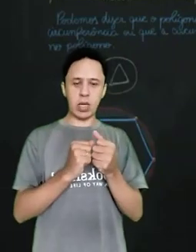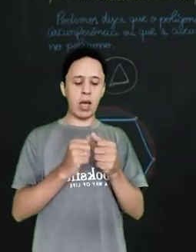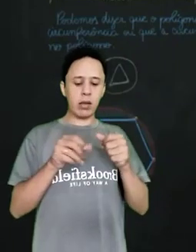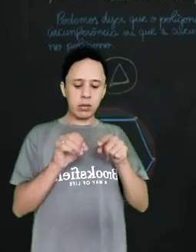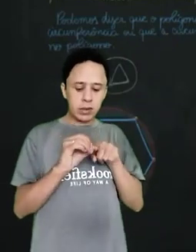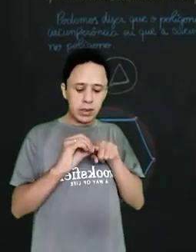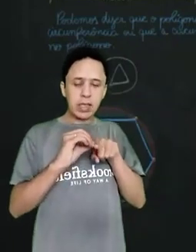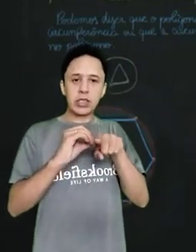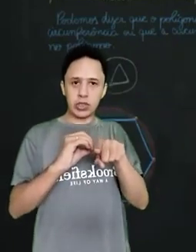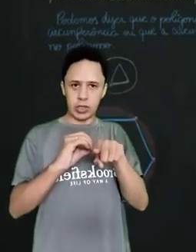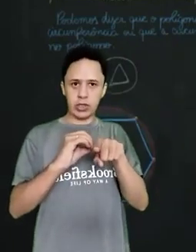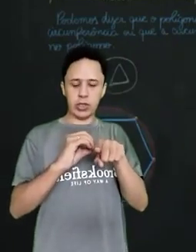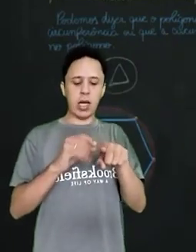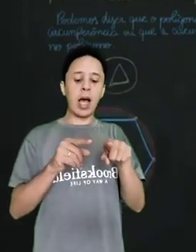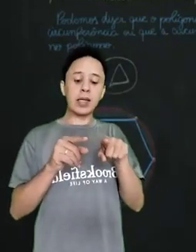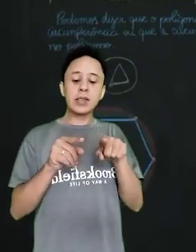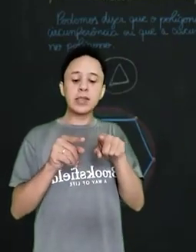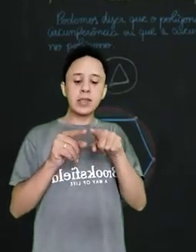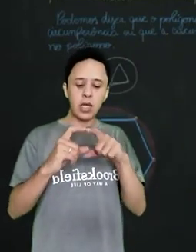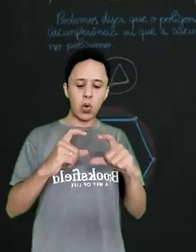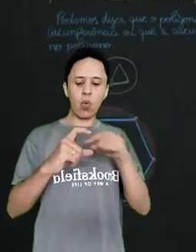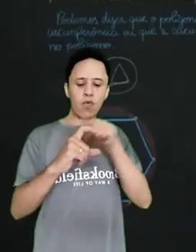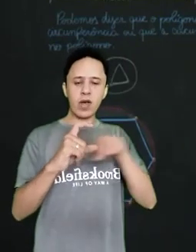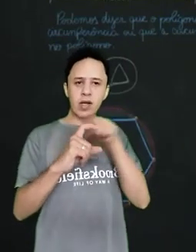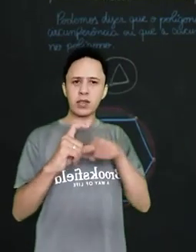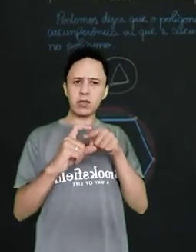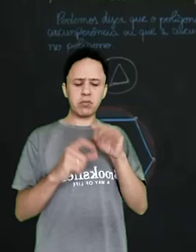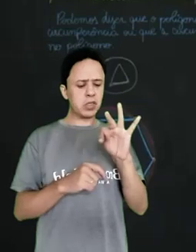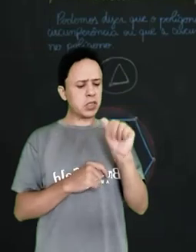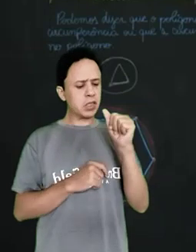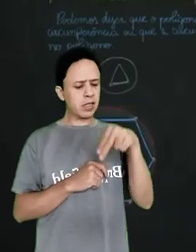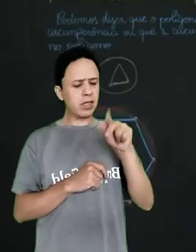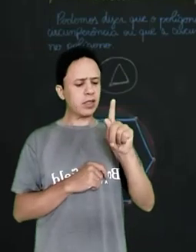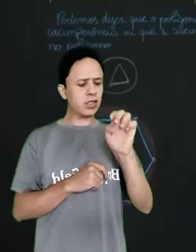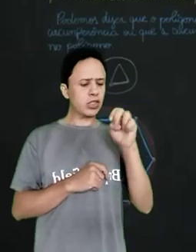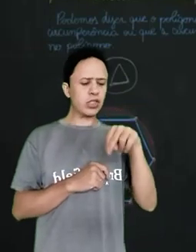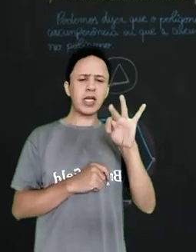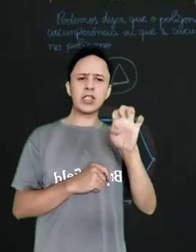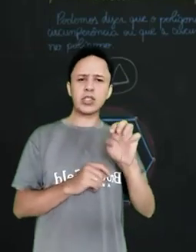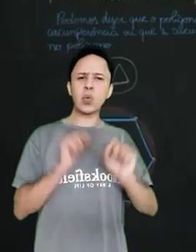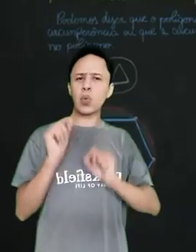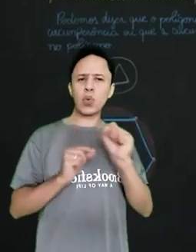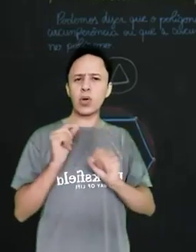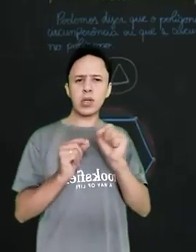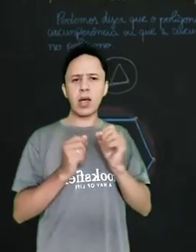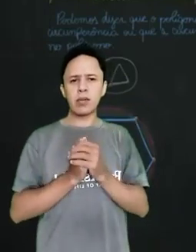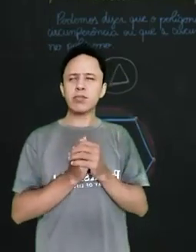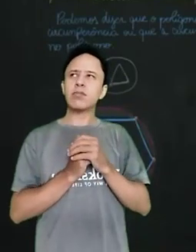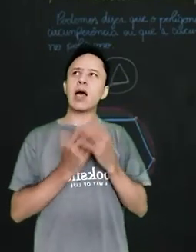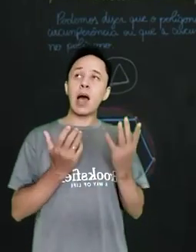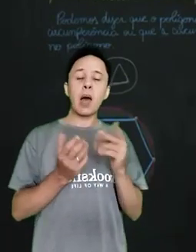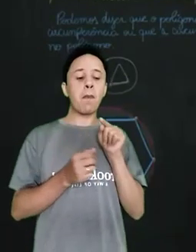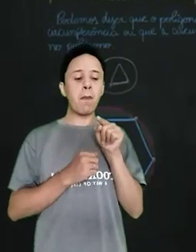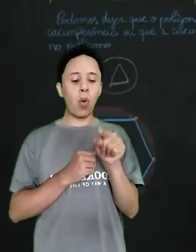à circunferência. Opa! O que quer dizer essa palavrinha aqui, tangente? Vejamos. A ideia de tangência vem de